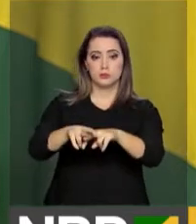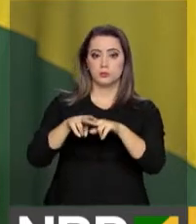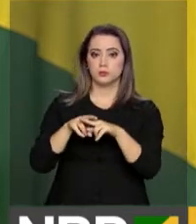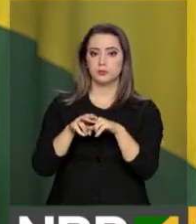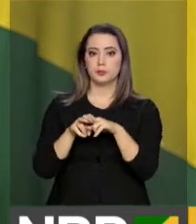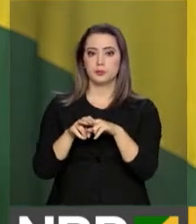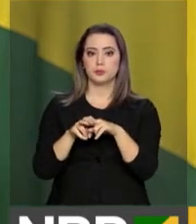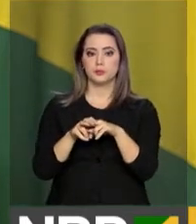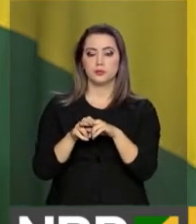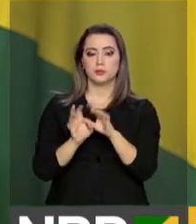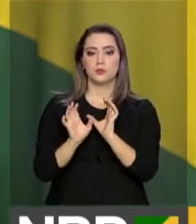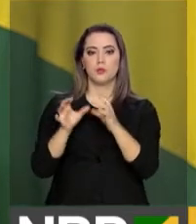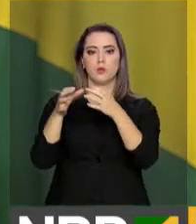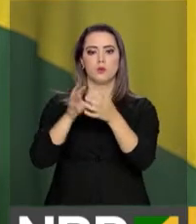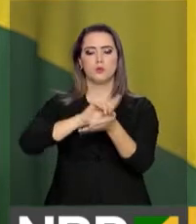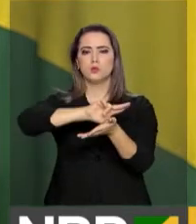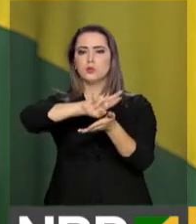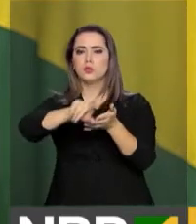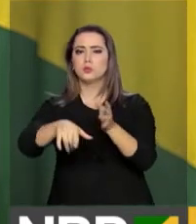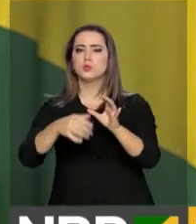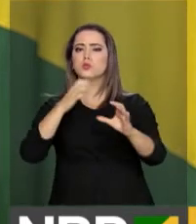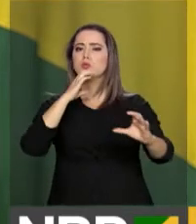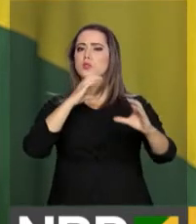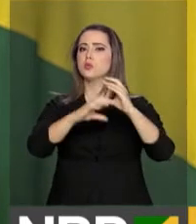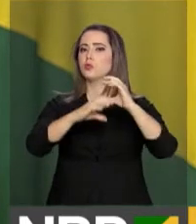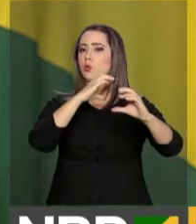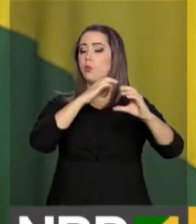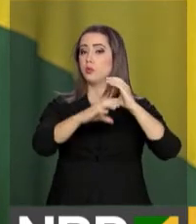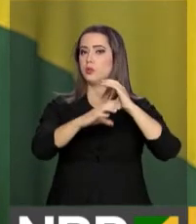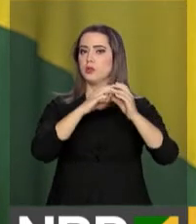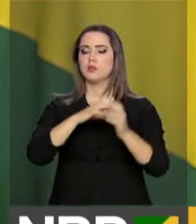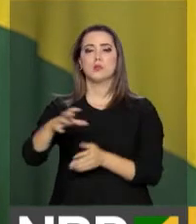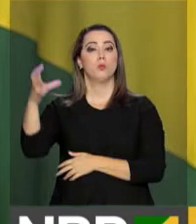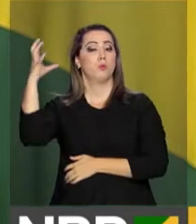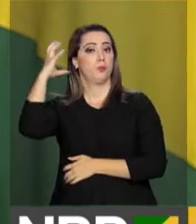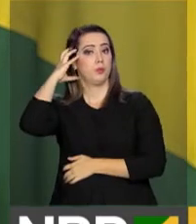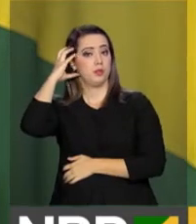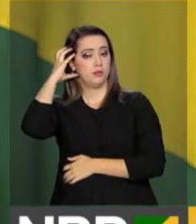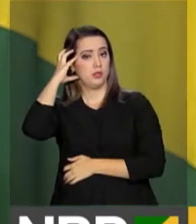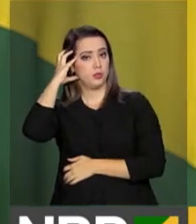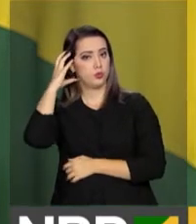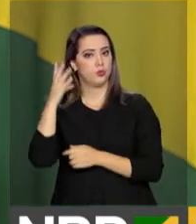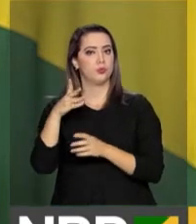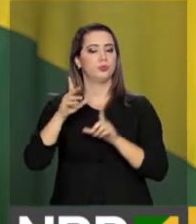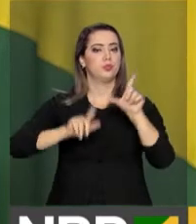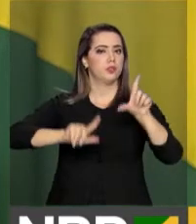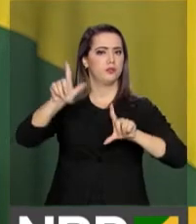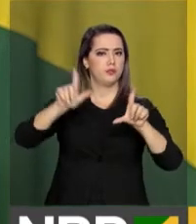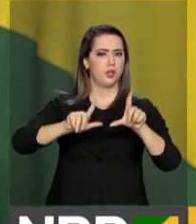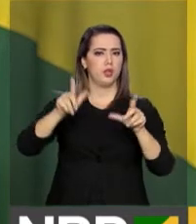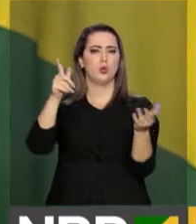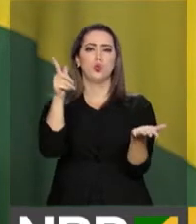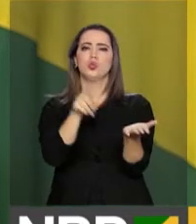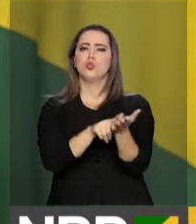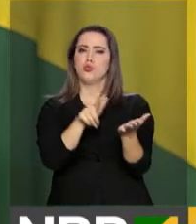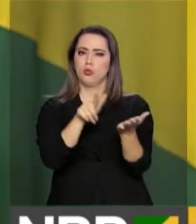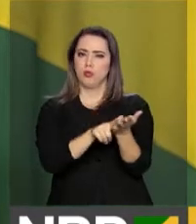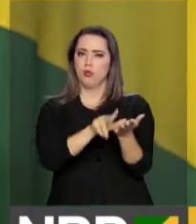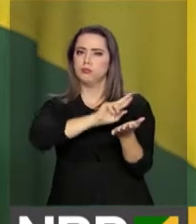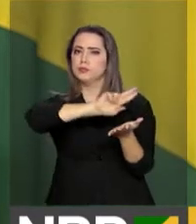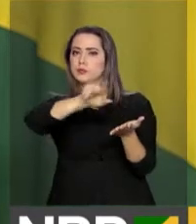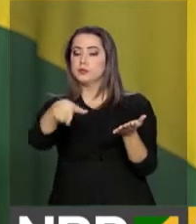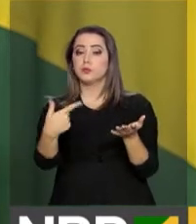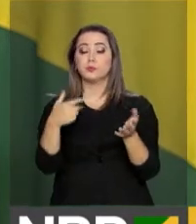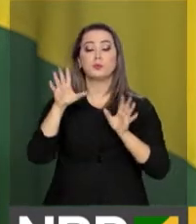dos meios vários de comunicação rádio televisão jornais e as coisas